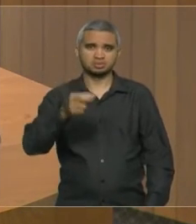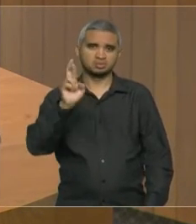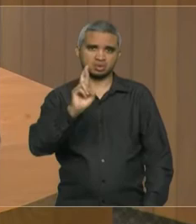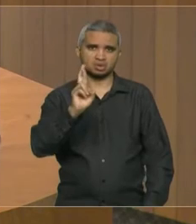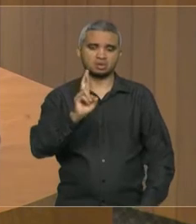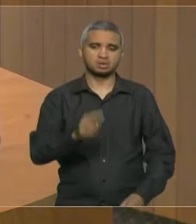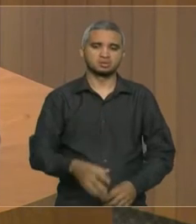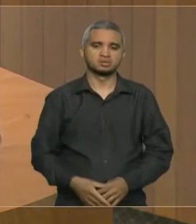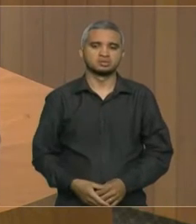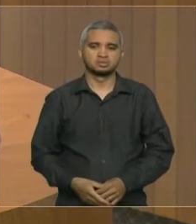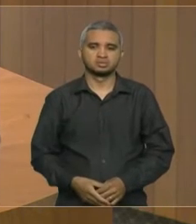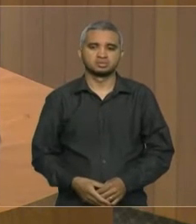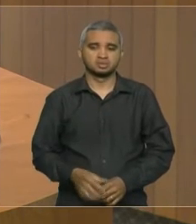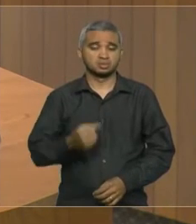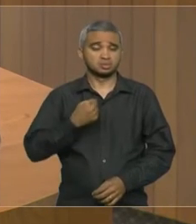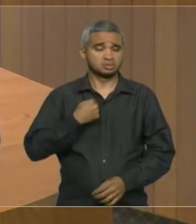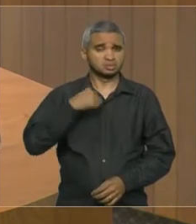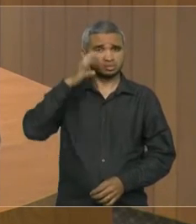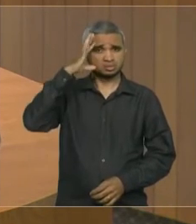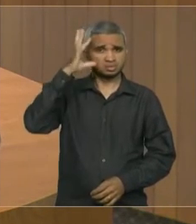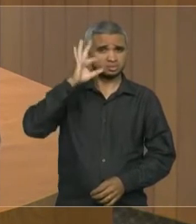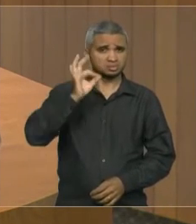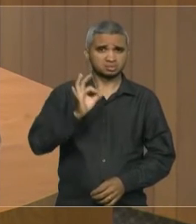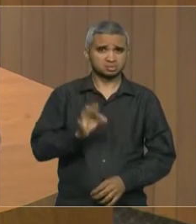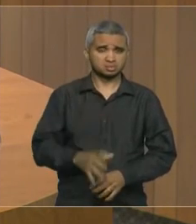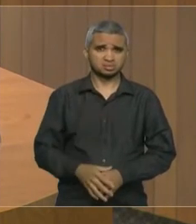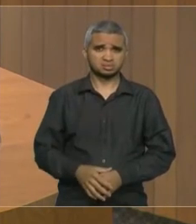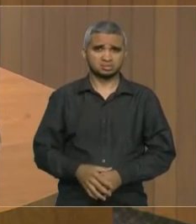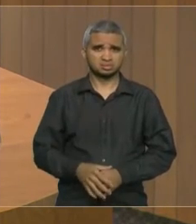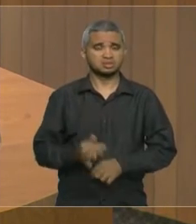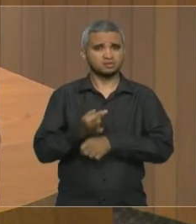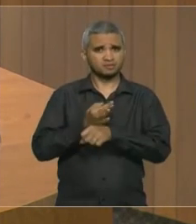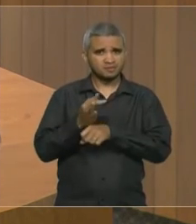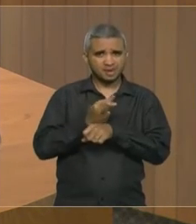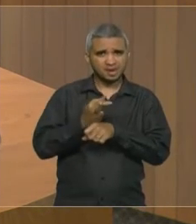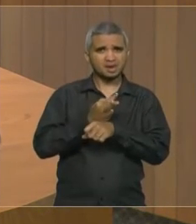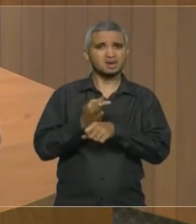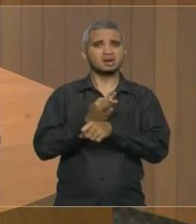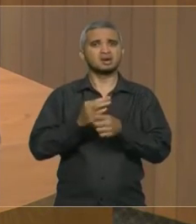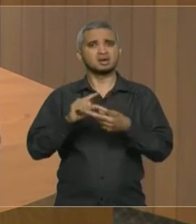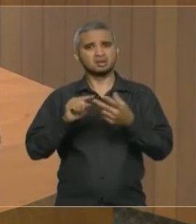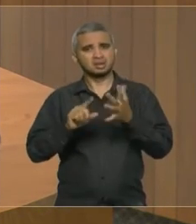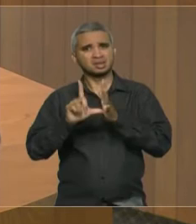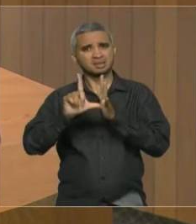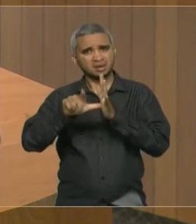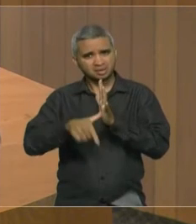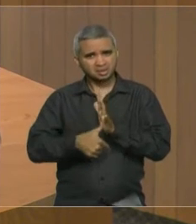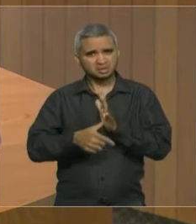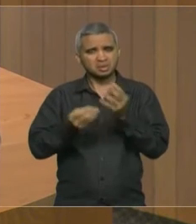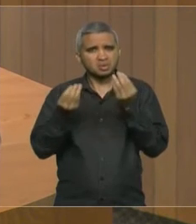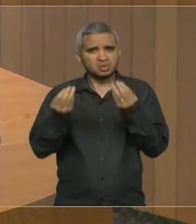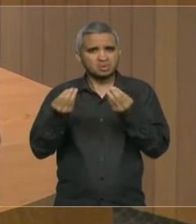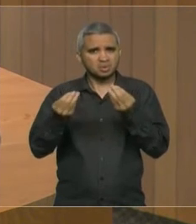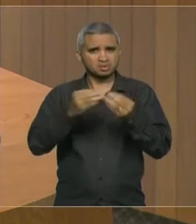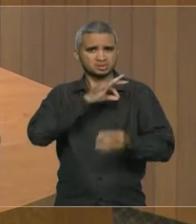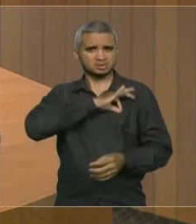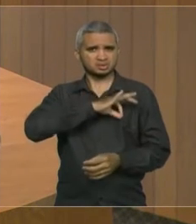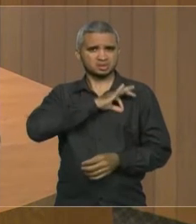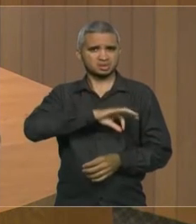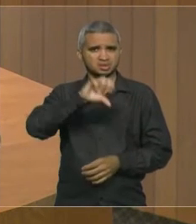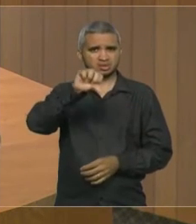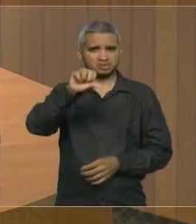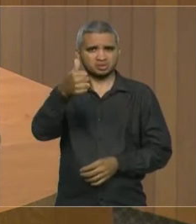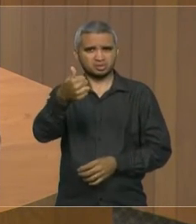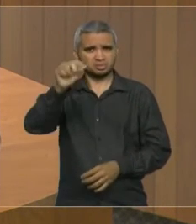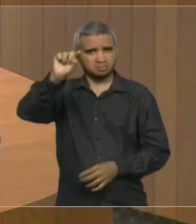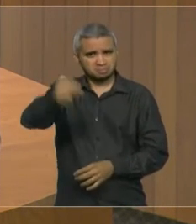Nós não conseguimos compreender, porque mesmo com férias, com tudo que estiver atrasado, como que esse cidadão chega ao salário de